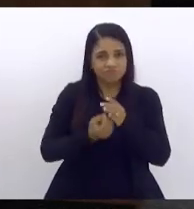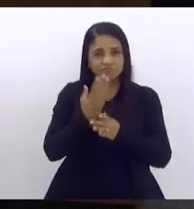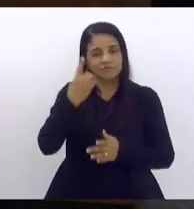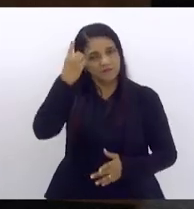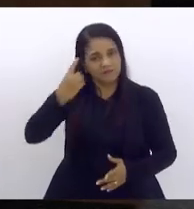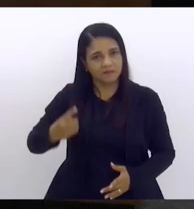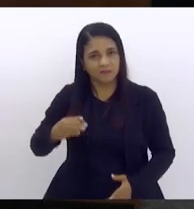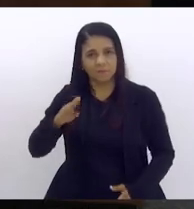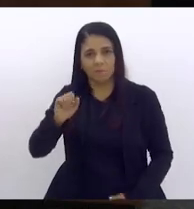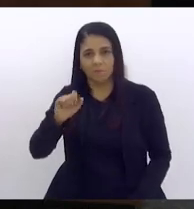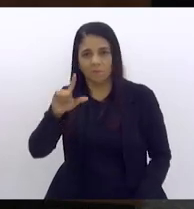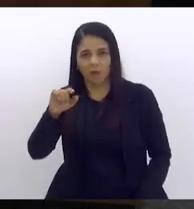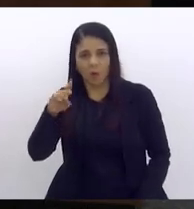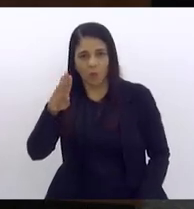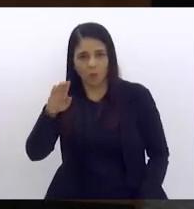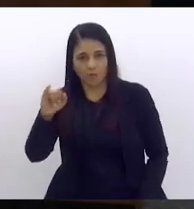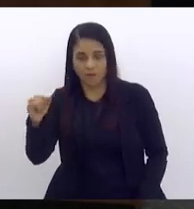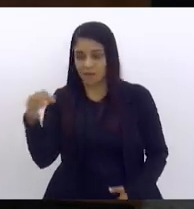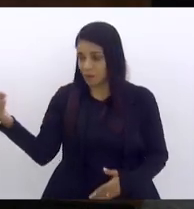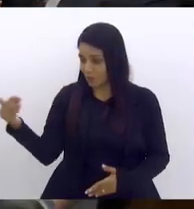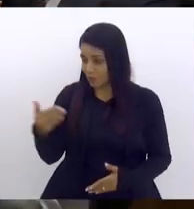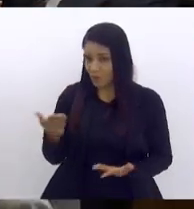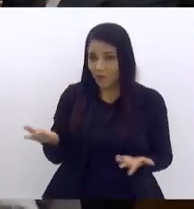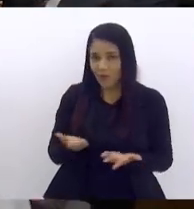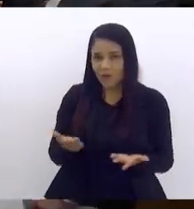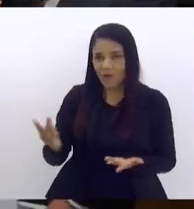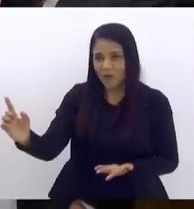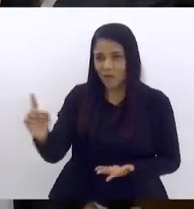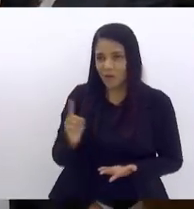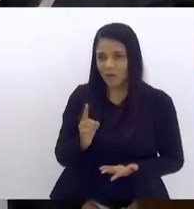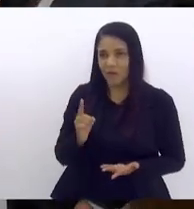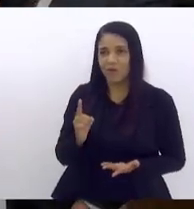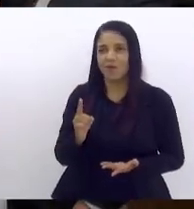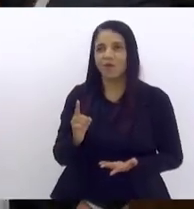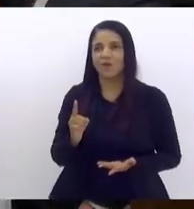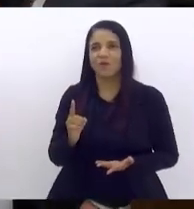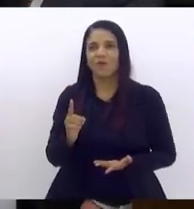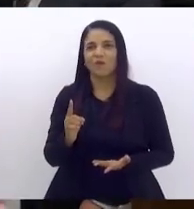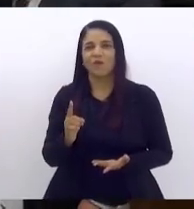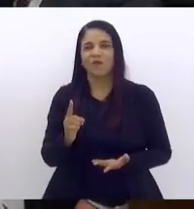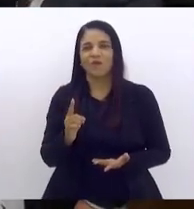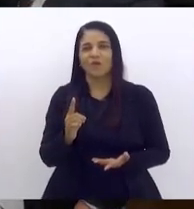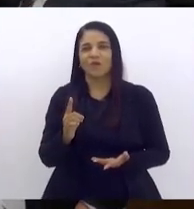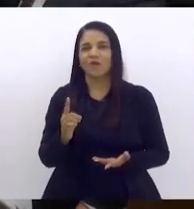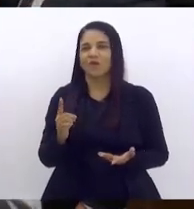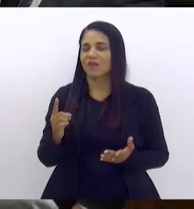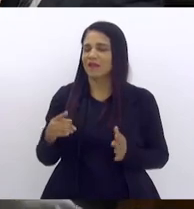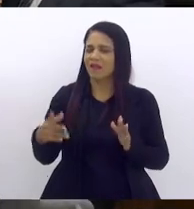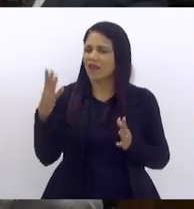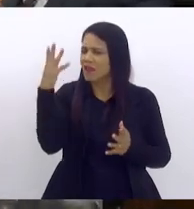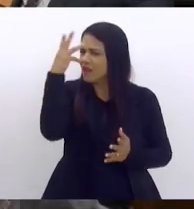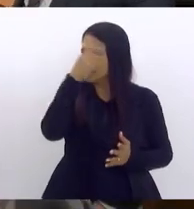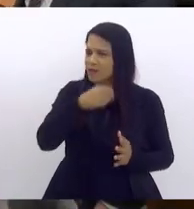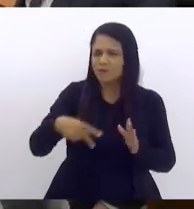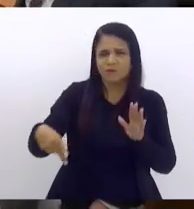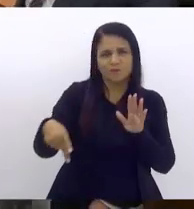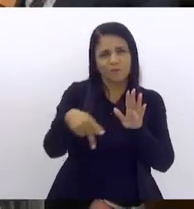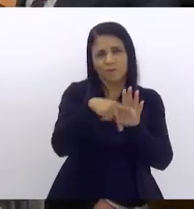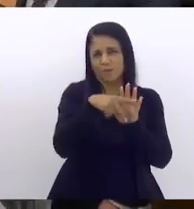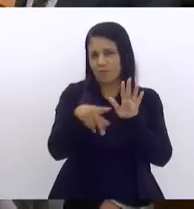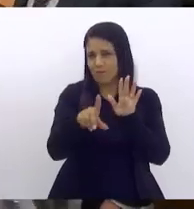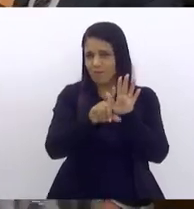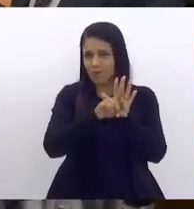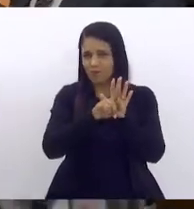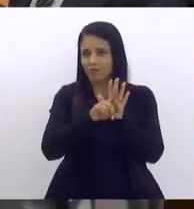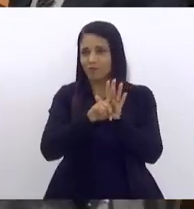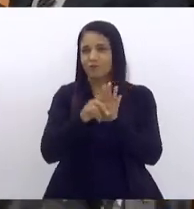aliás, adentrou aqui o plenário, antecipando a primavera, e com um lindo projeto, deputado Dani Balbi,